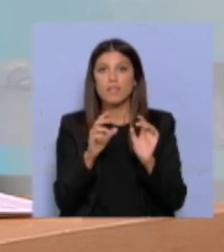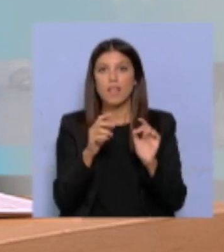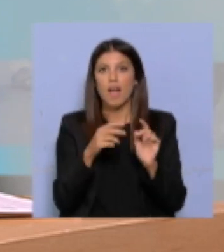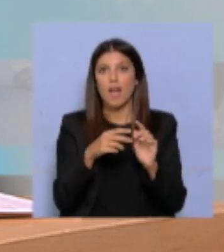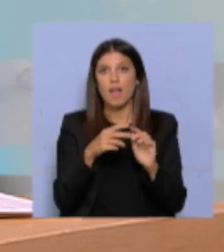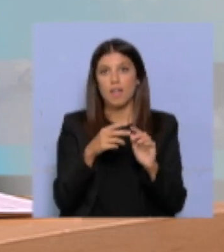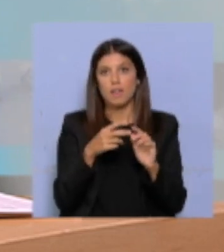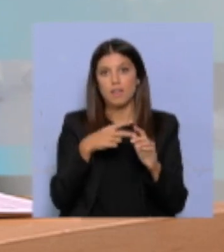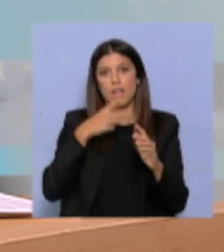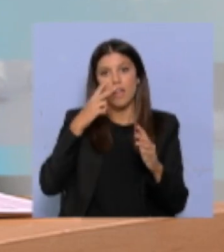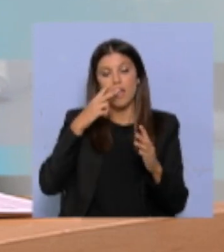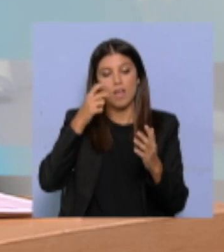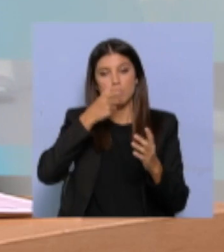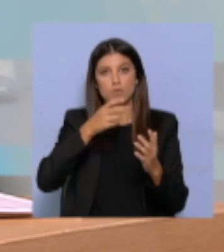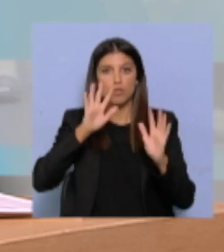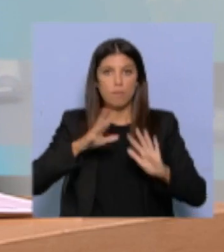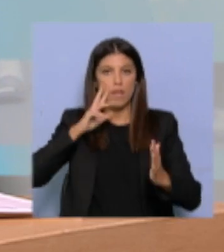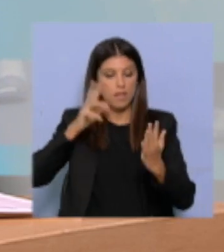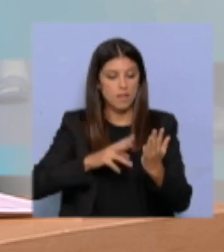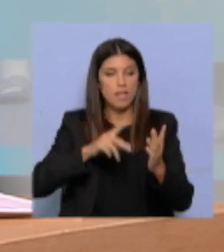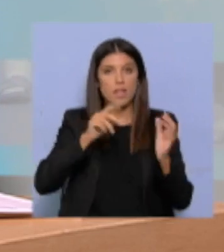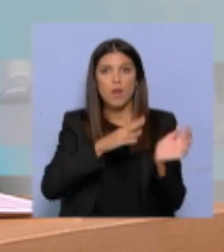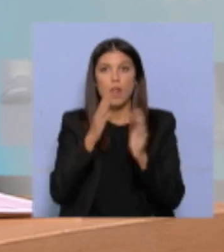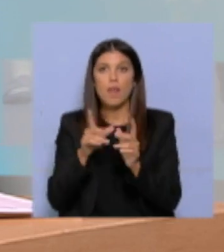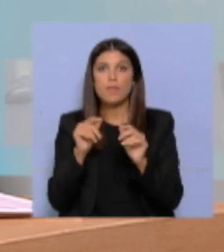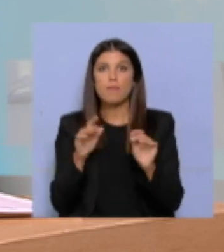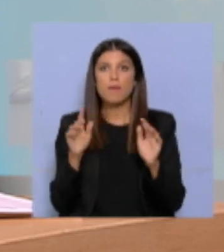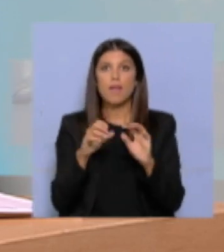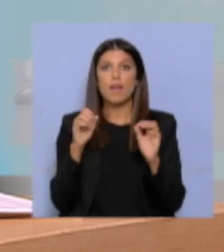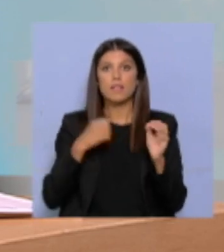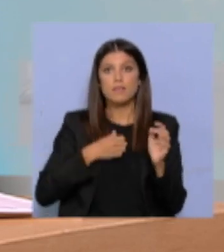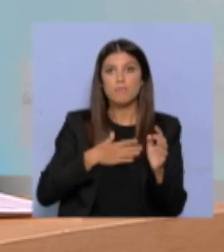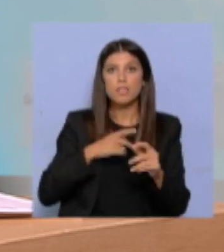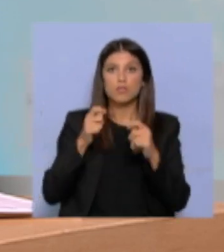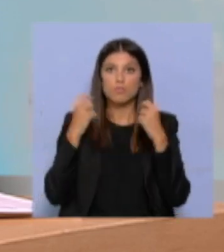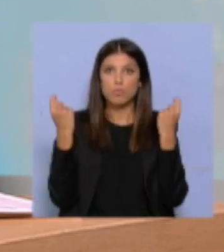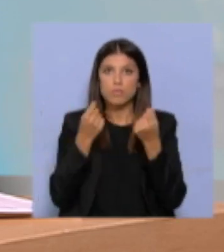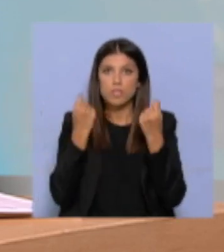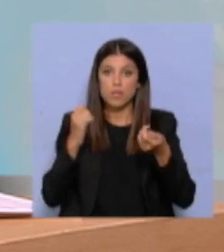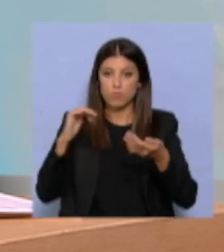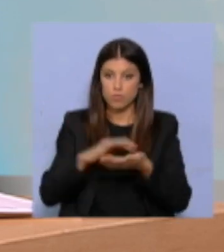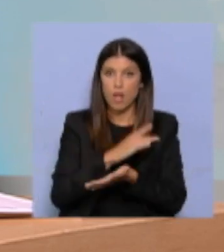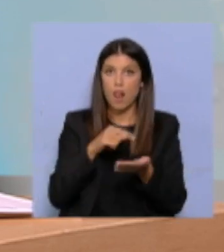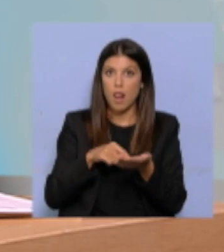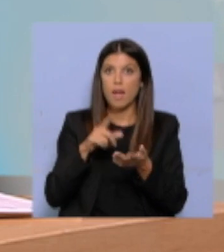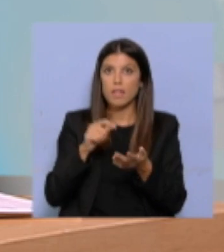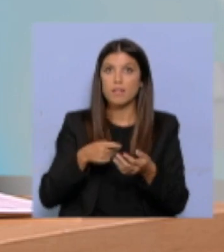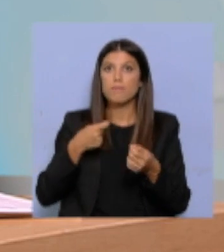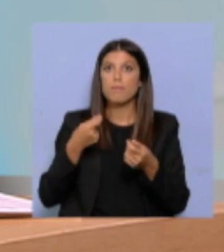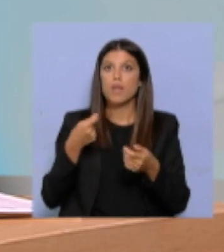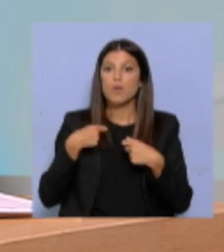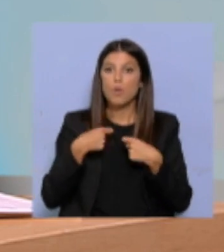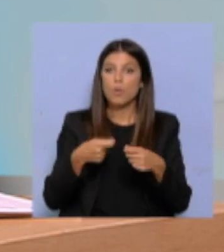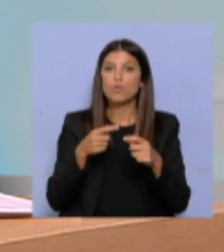que as empresas pudessem fazer publicidade nos jornais e pudessem contemplar esse custo com majoração em